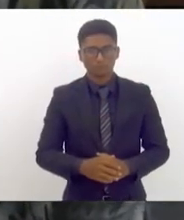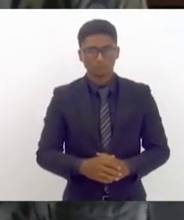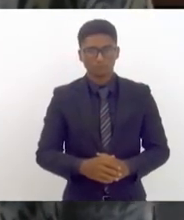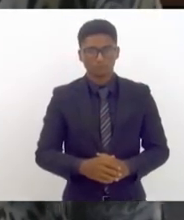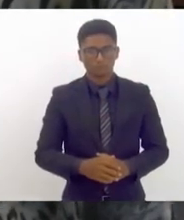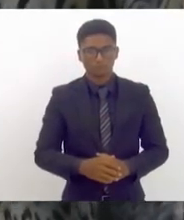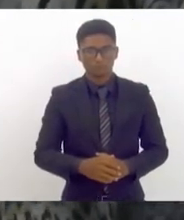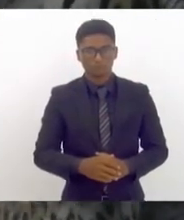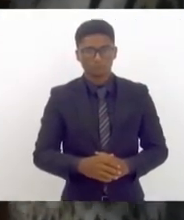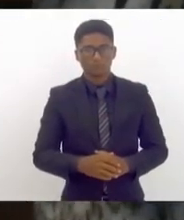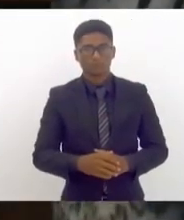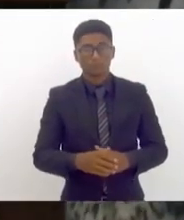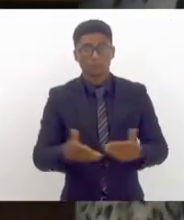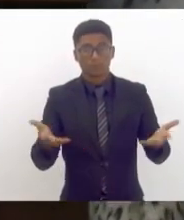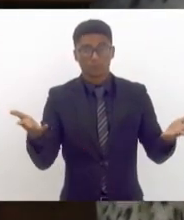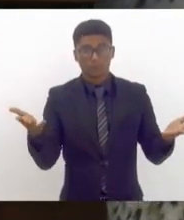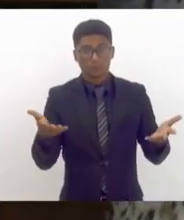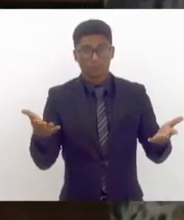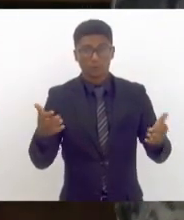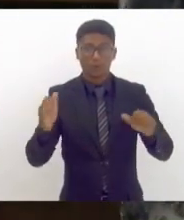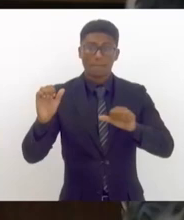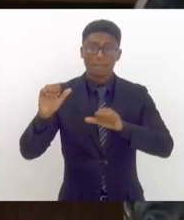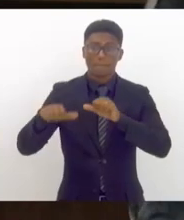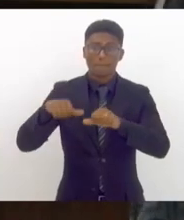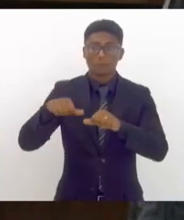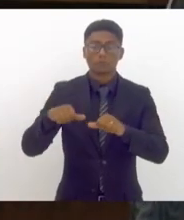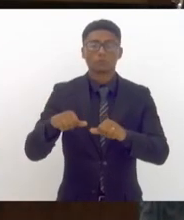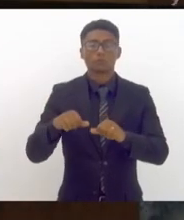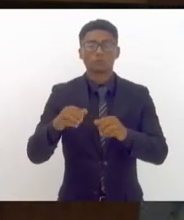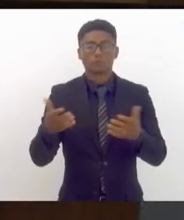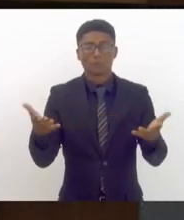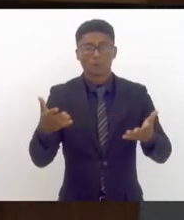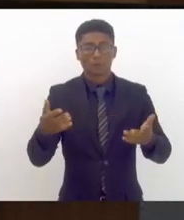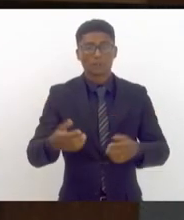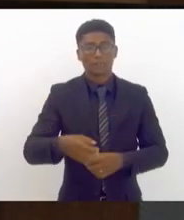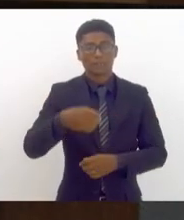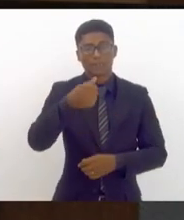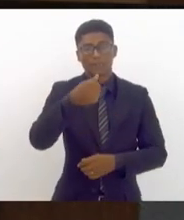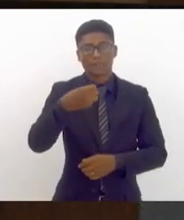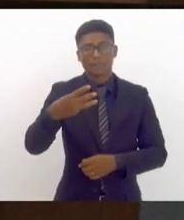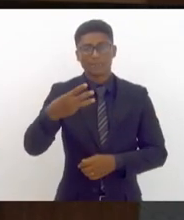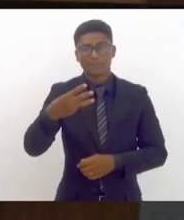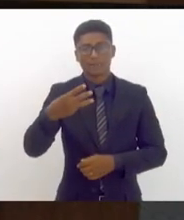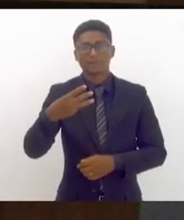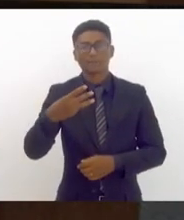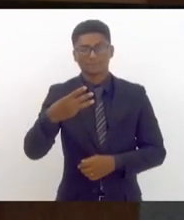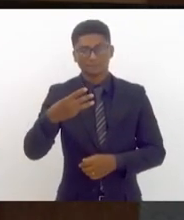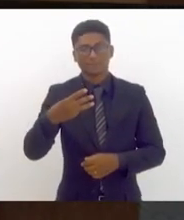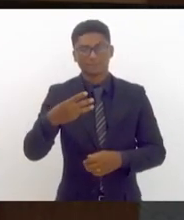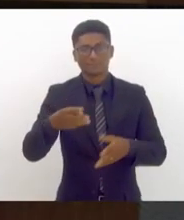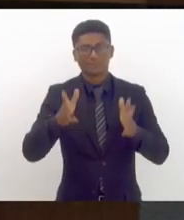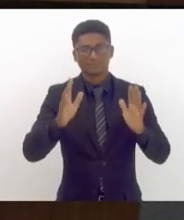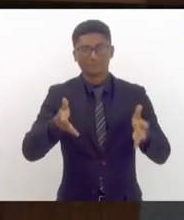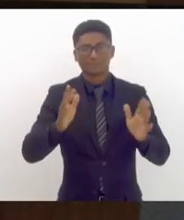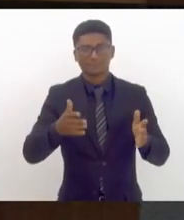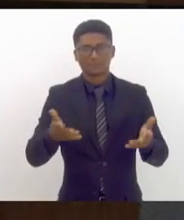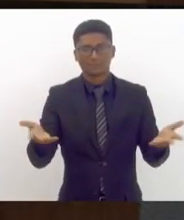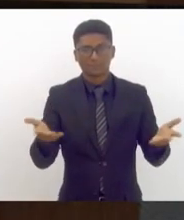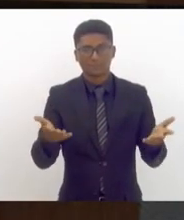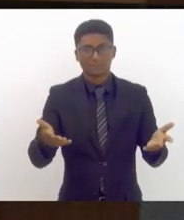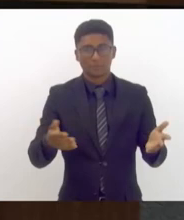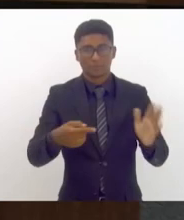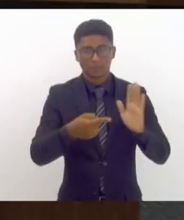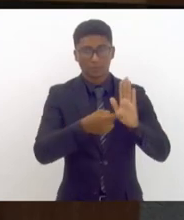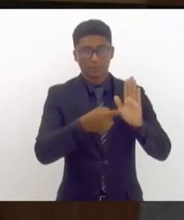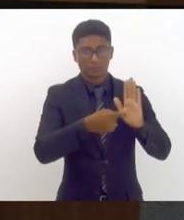a legislatura da 12ª para a 13ª. Nós estamos no 10º